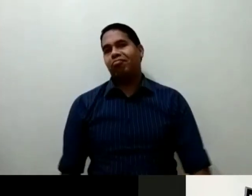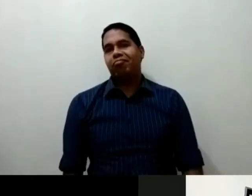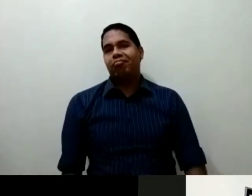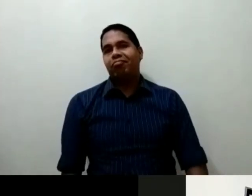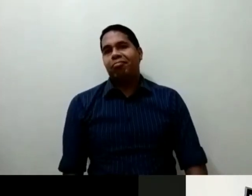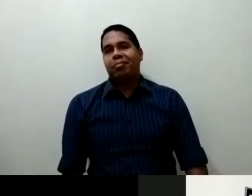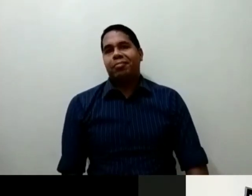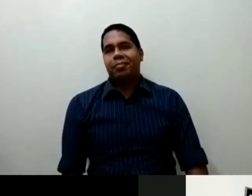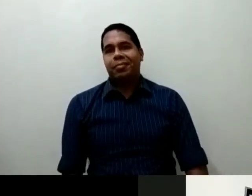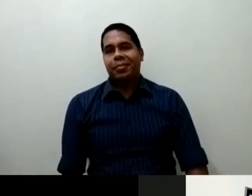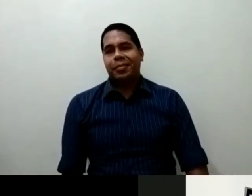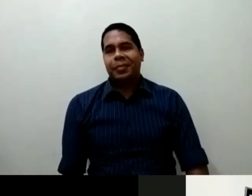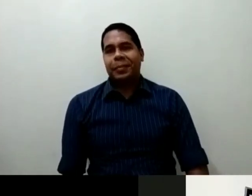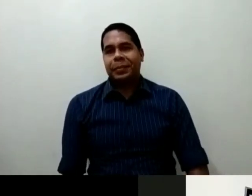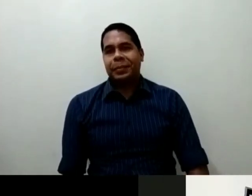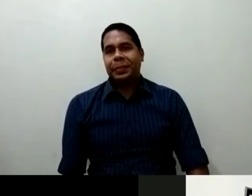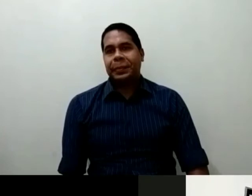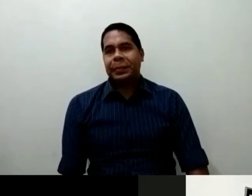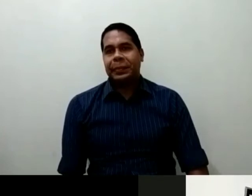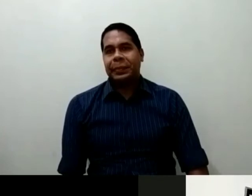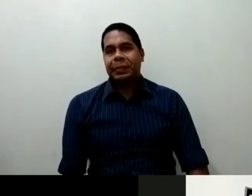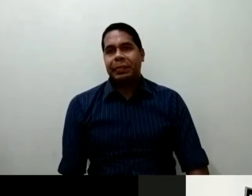sinta vergonha de ser alguém diferente.